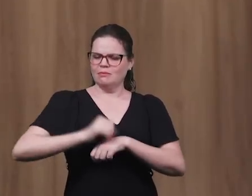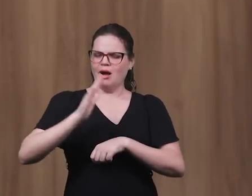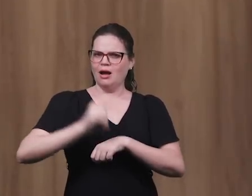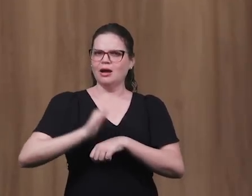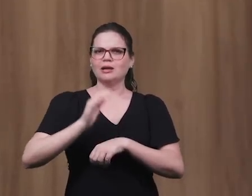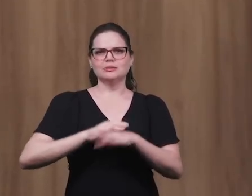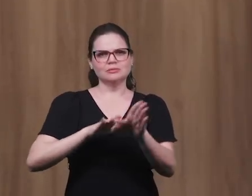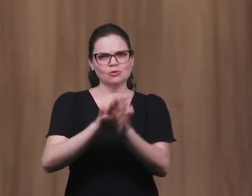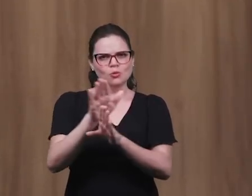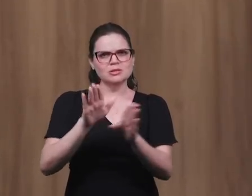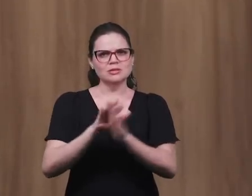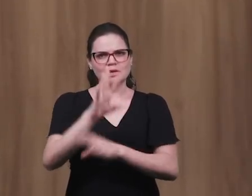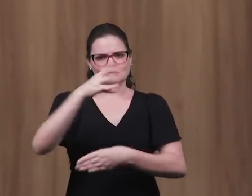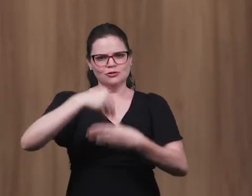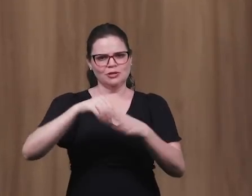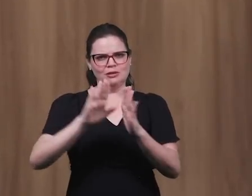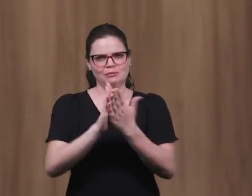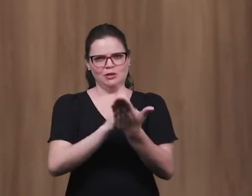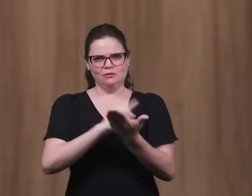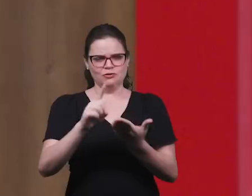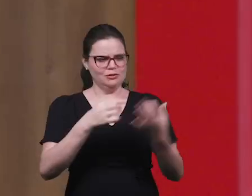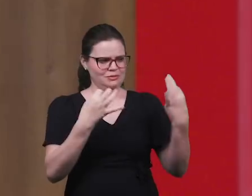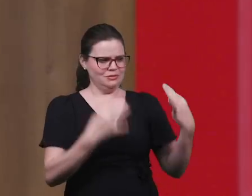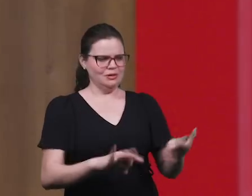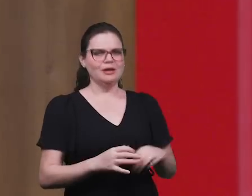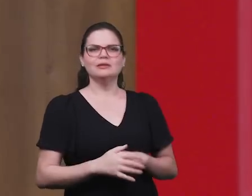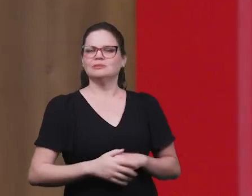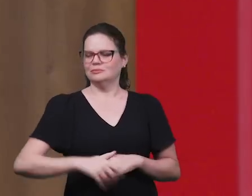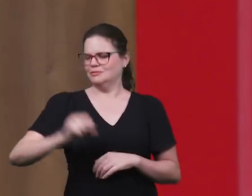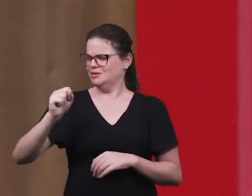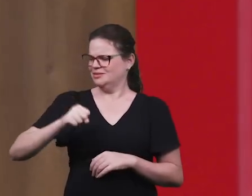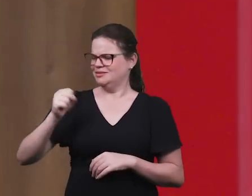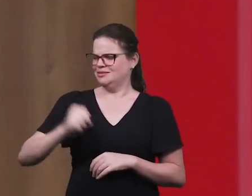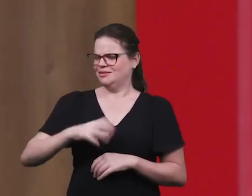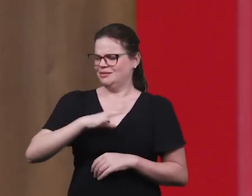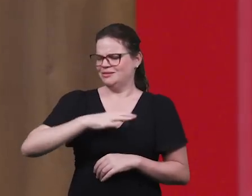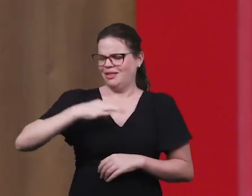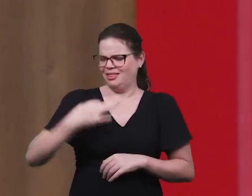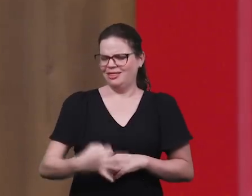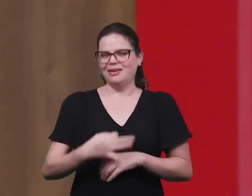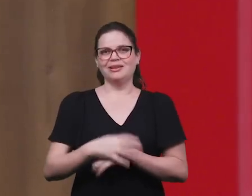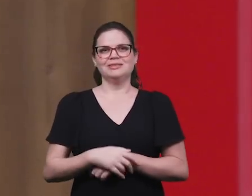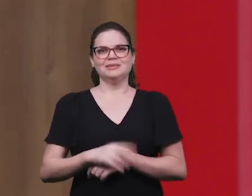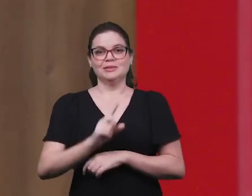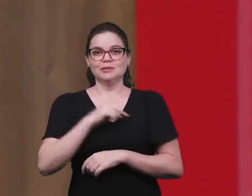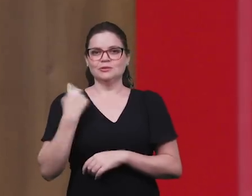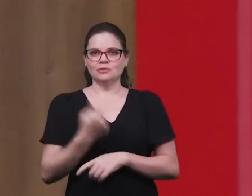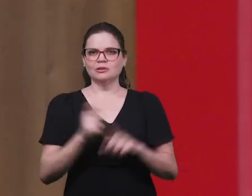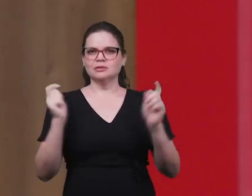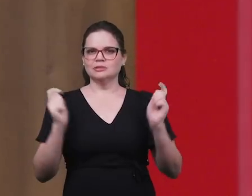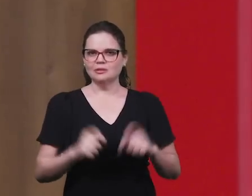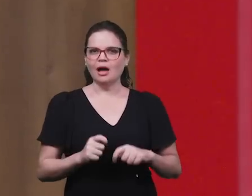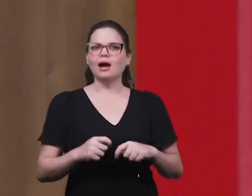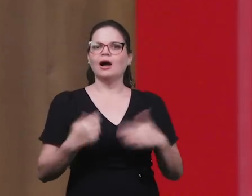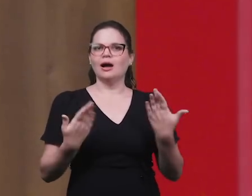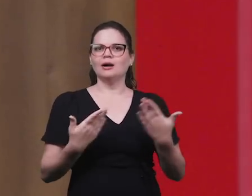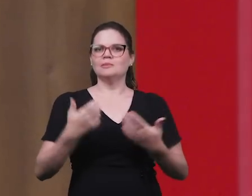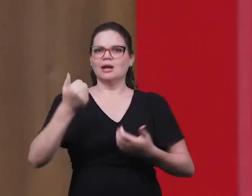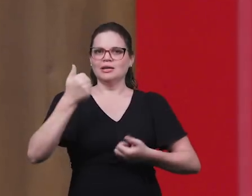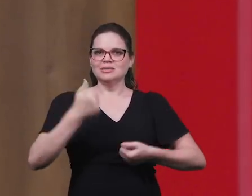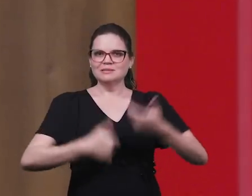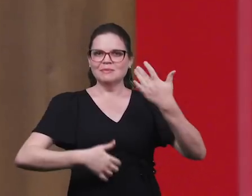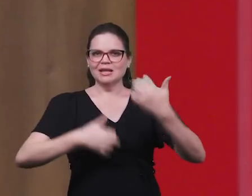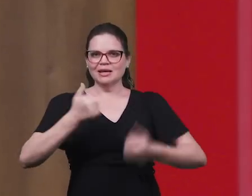vários princípios de sabedoria, não é isso? Creio que sim, creio que com certeza nós vamos poder tirar bastante de dentro da